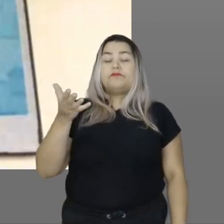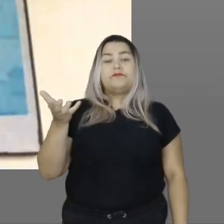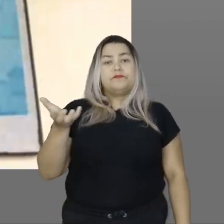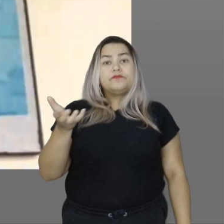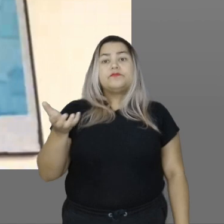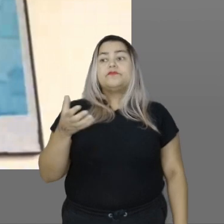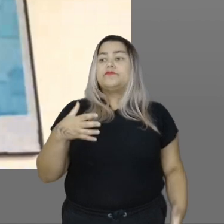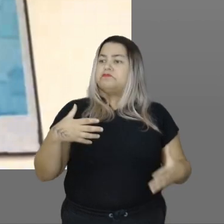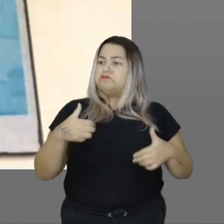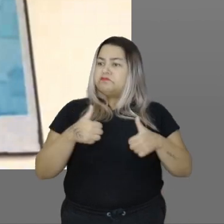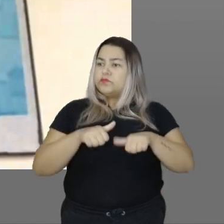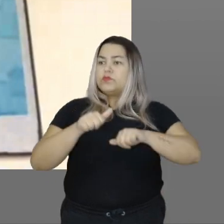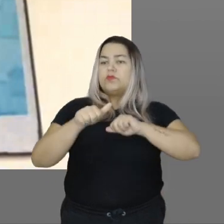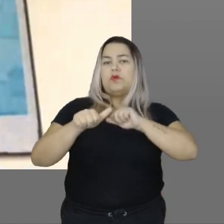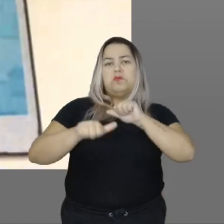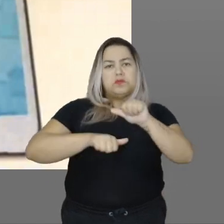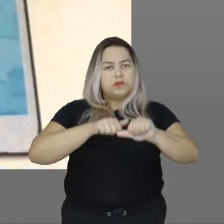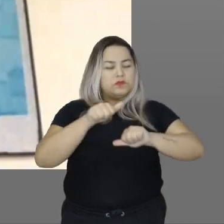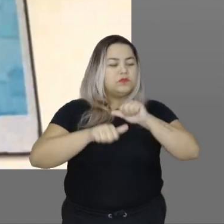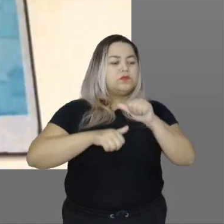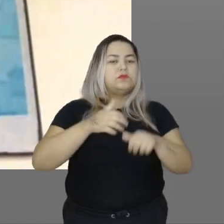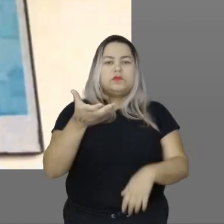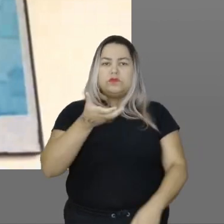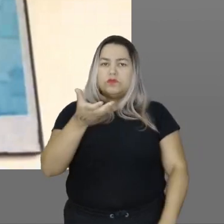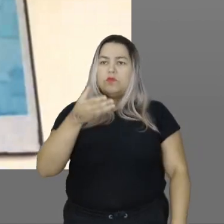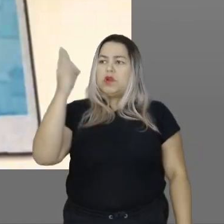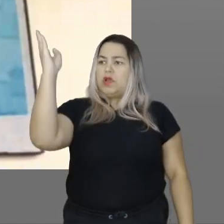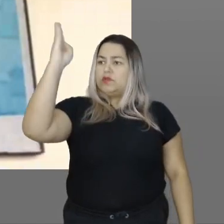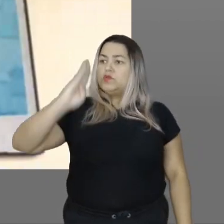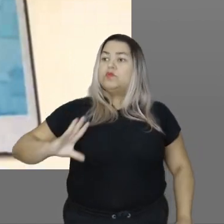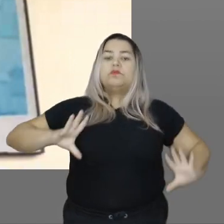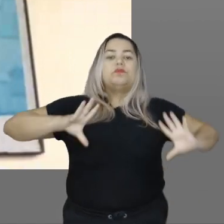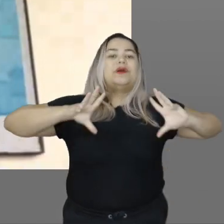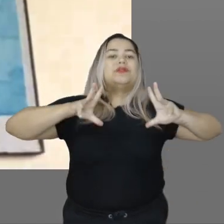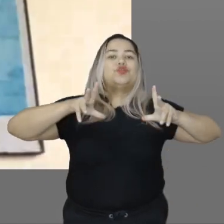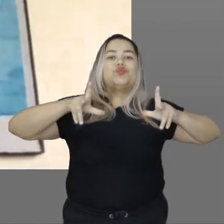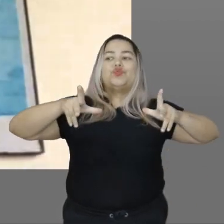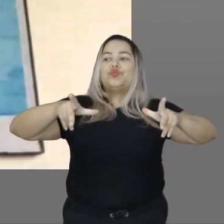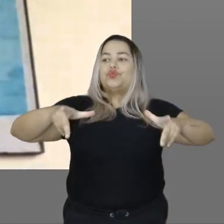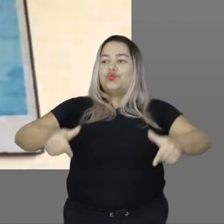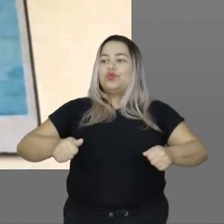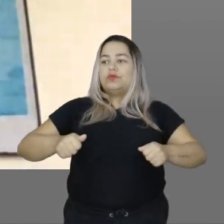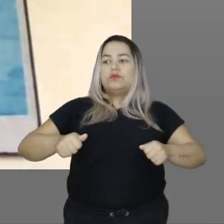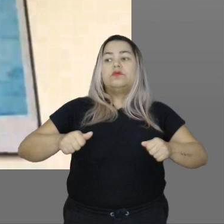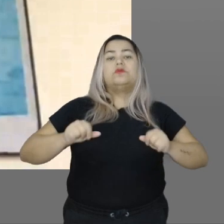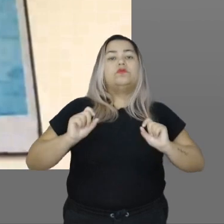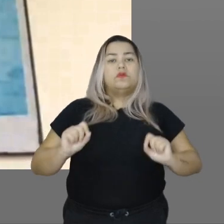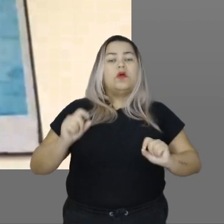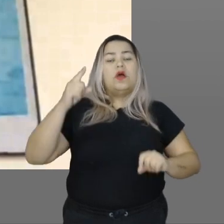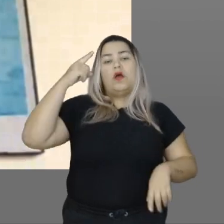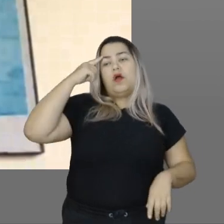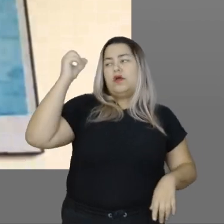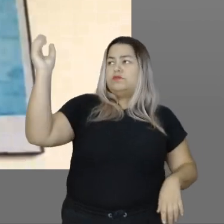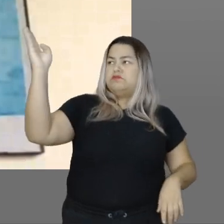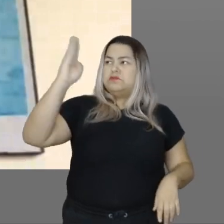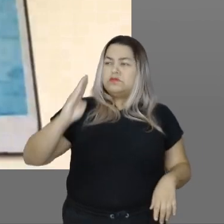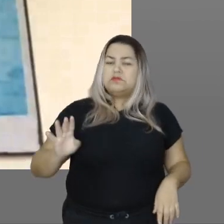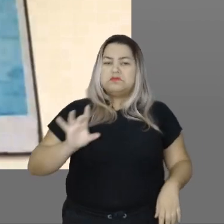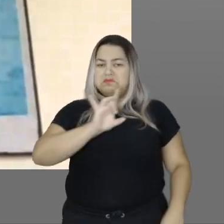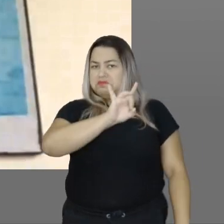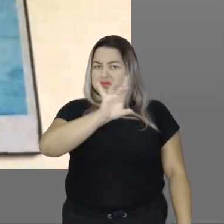estamos virando esta página. Queremos um Brasil para todos, um Brasil onde as ideias de cada um